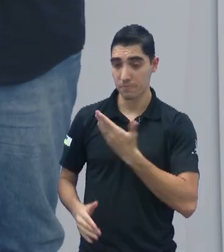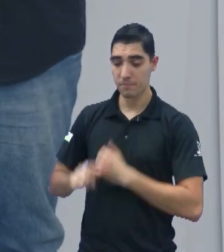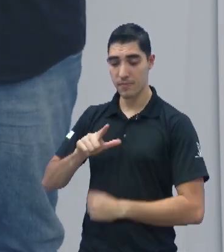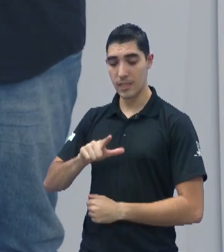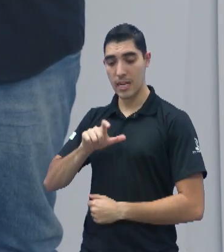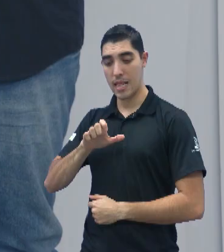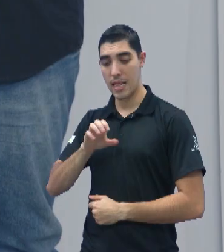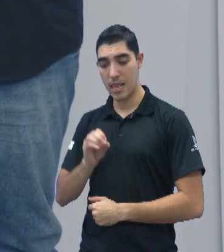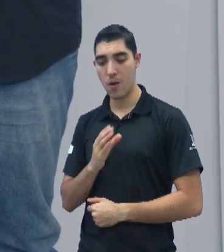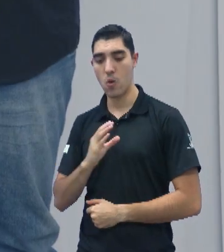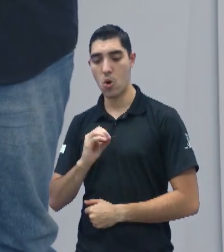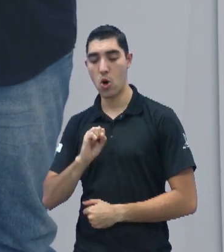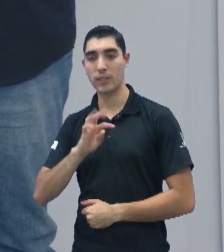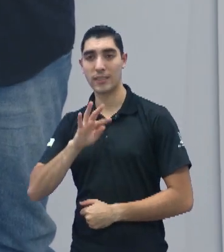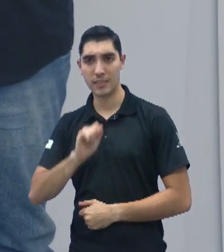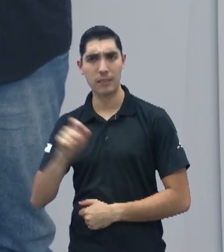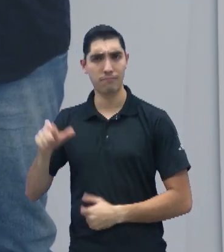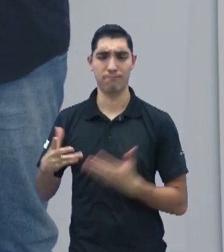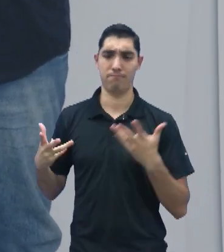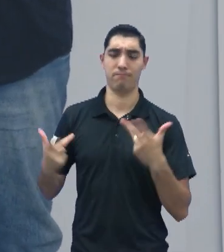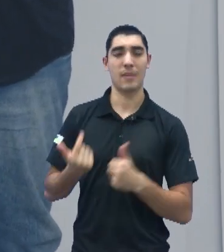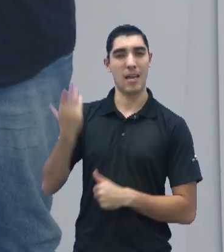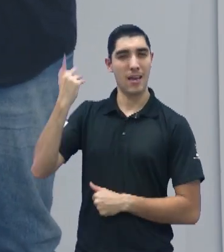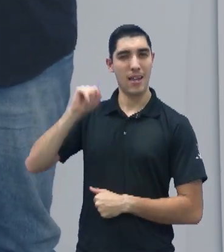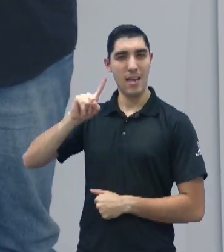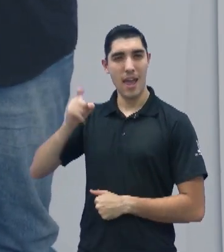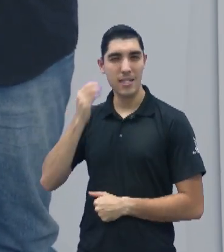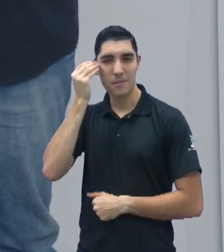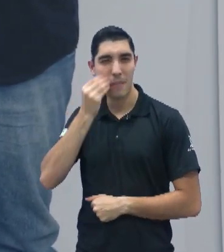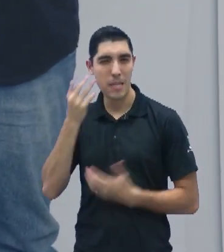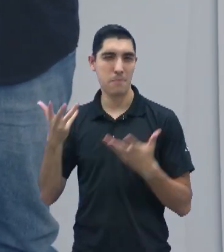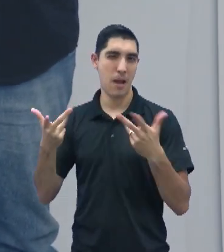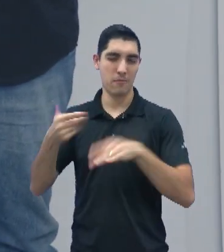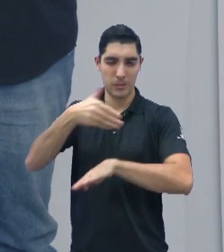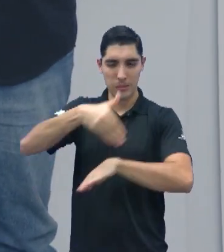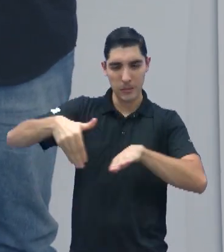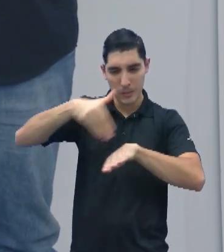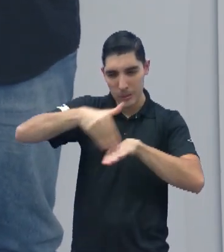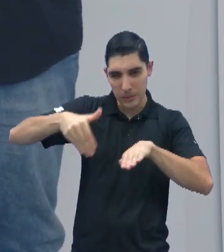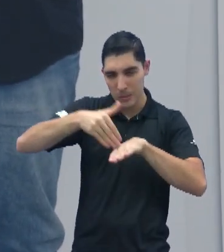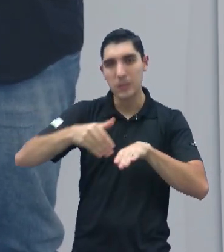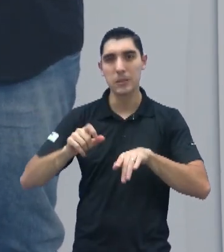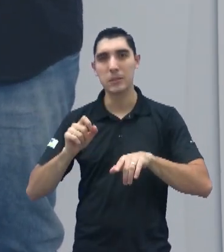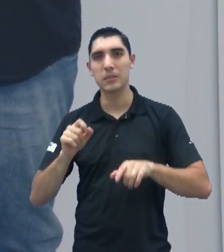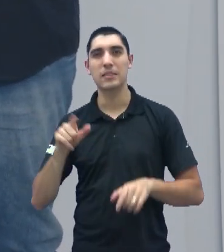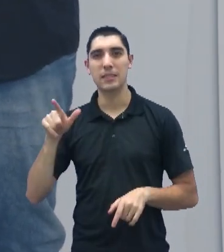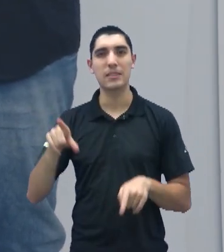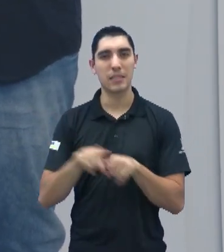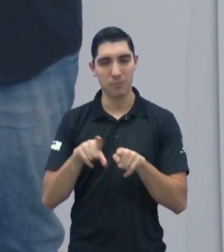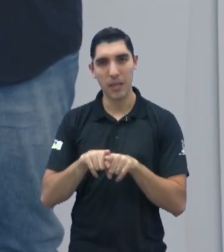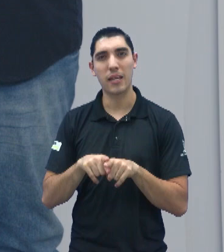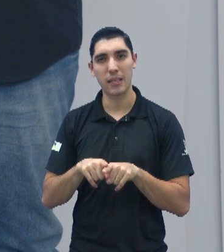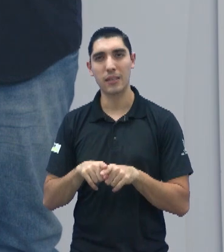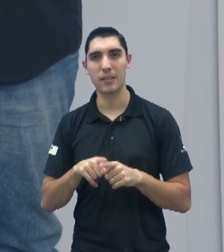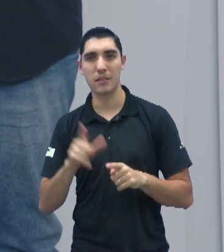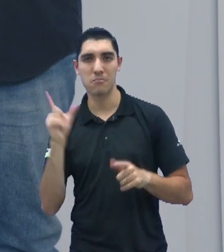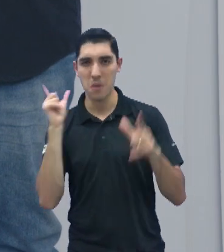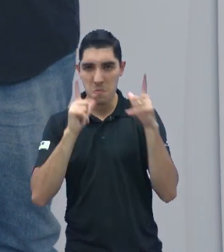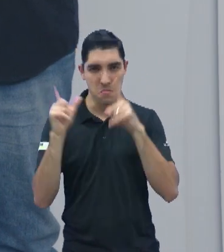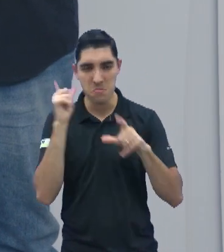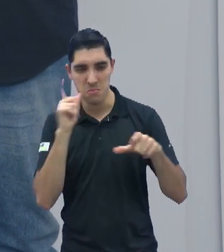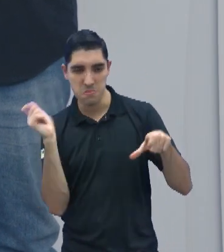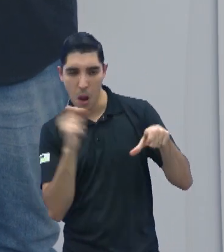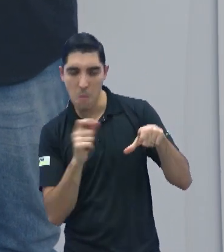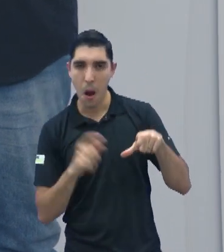do Sub-17, foi um baita meia esquerda, ele fazedor de gol e comandava as equipes por onde jogava e